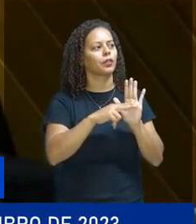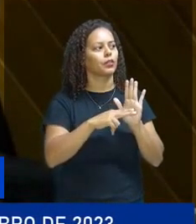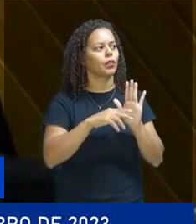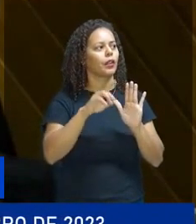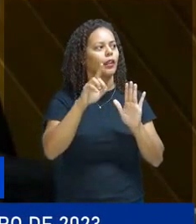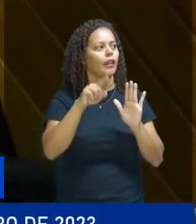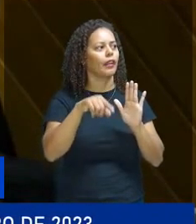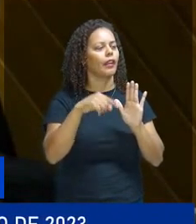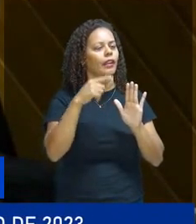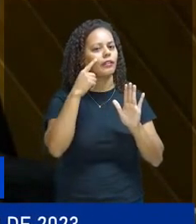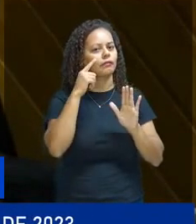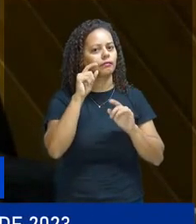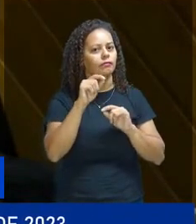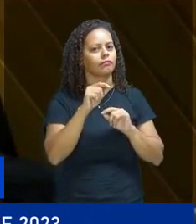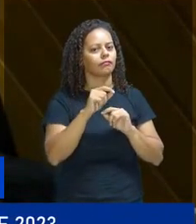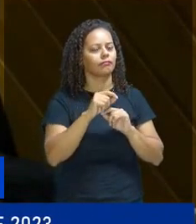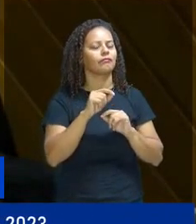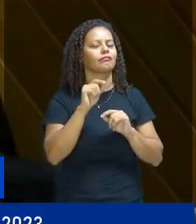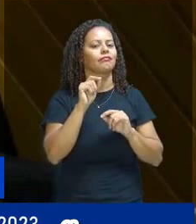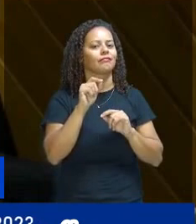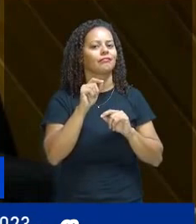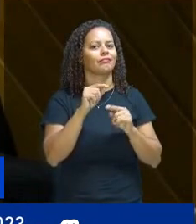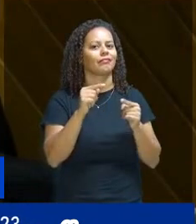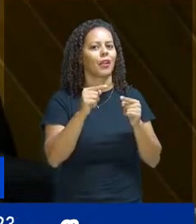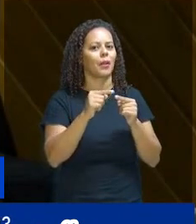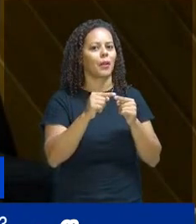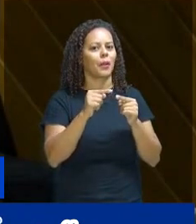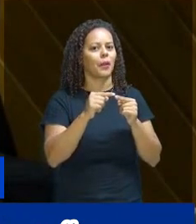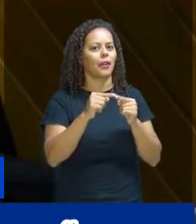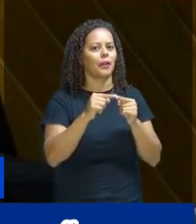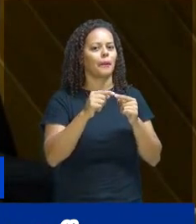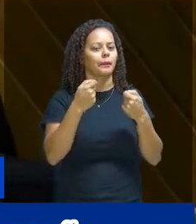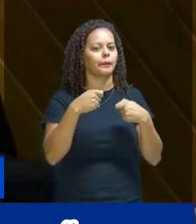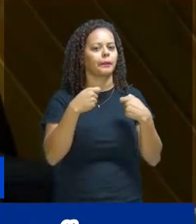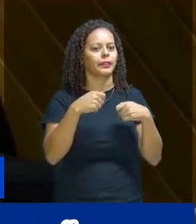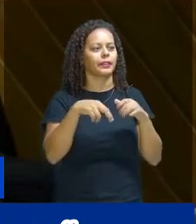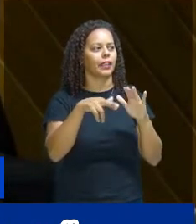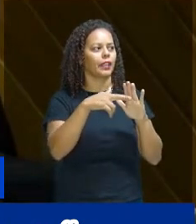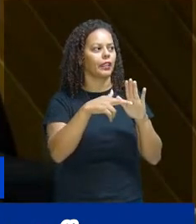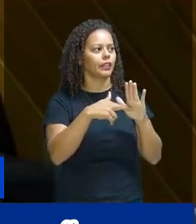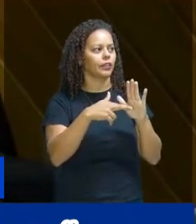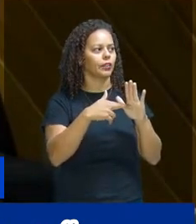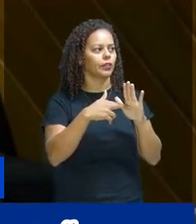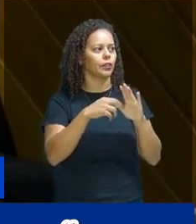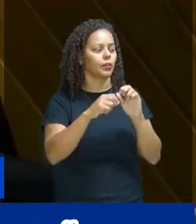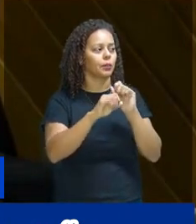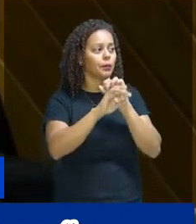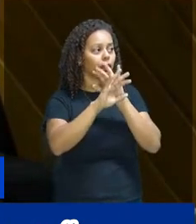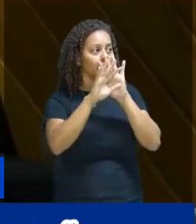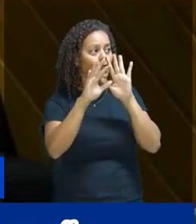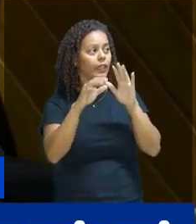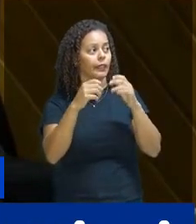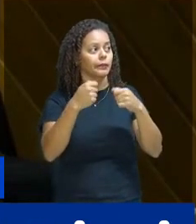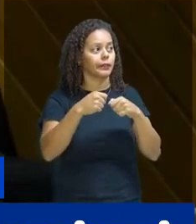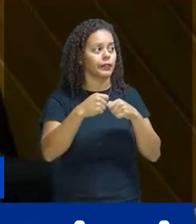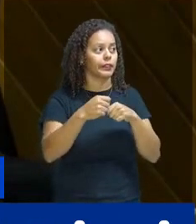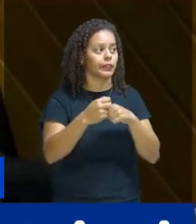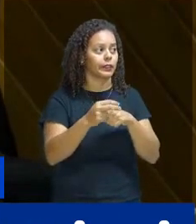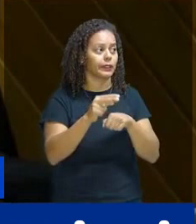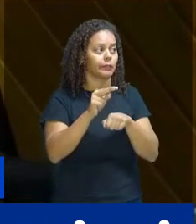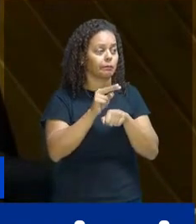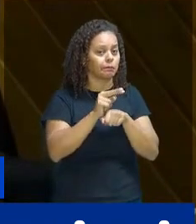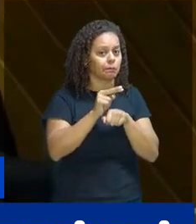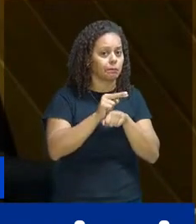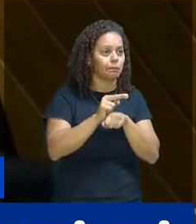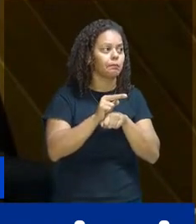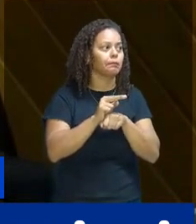teológico. Teleológico. Clara a intenção da norma de regência em prevenir, eu não estou dizendo que isso